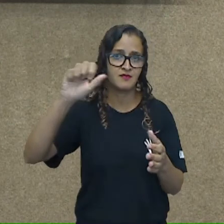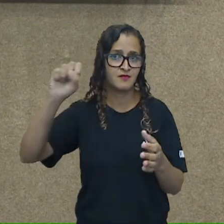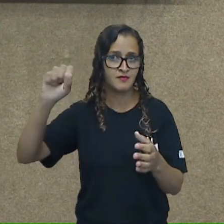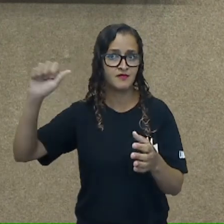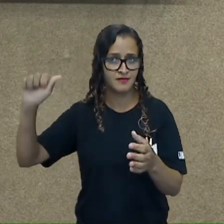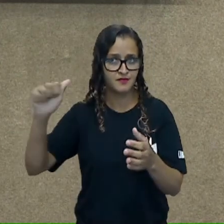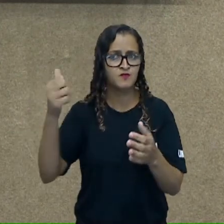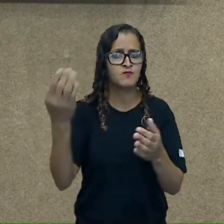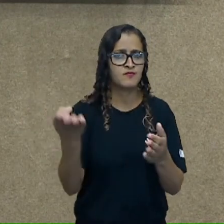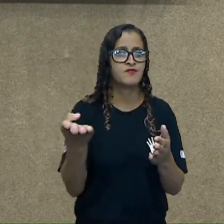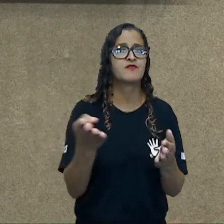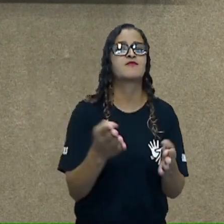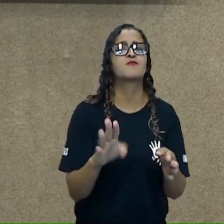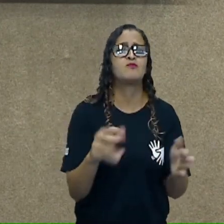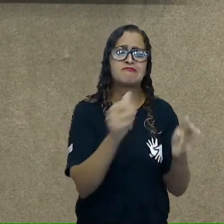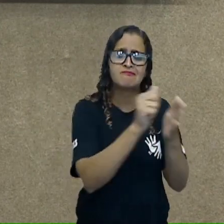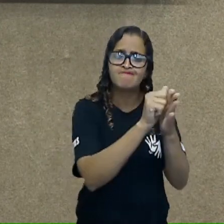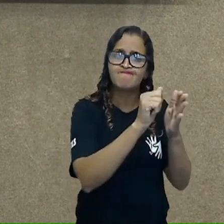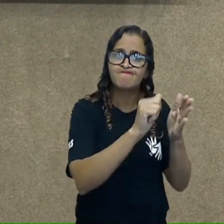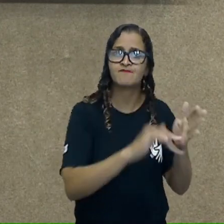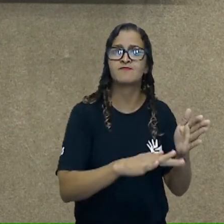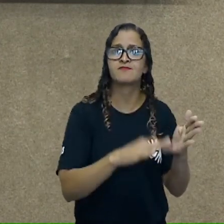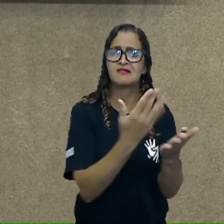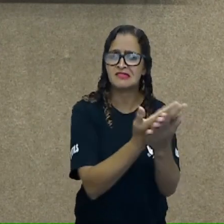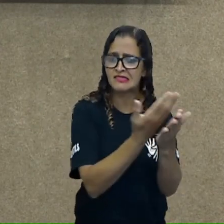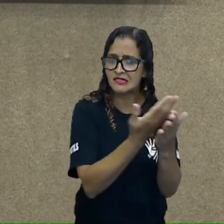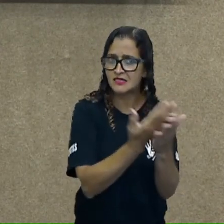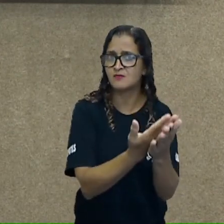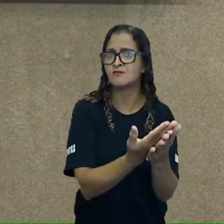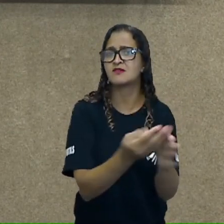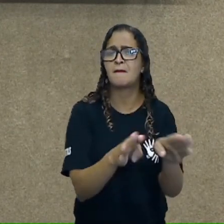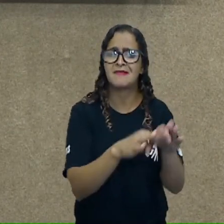aulas estarão lá no canal do YouTube disponível para